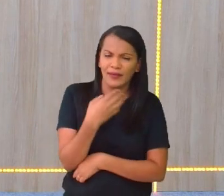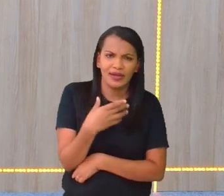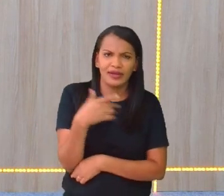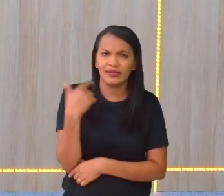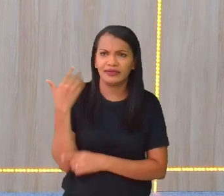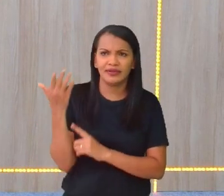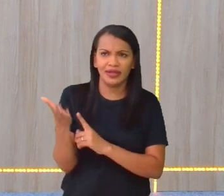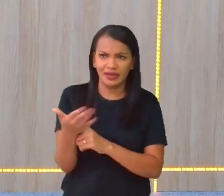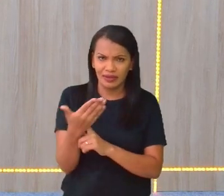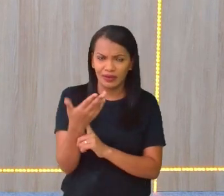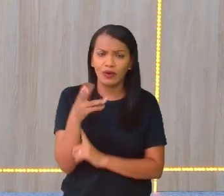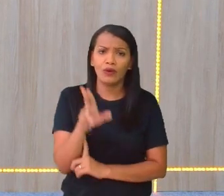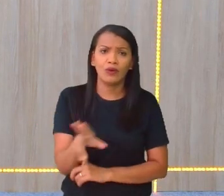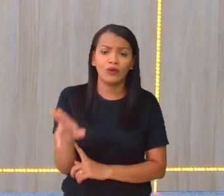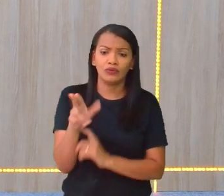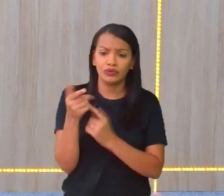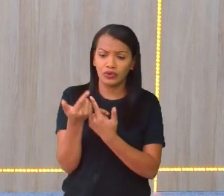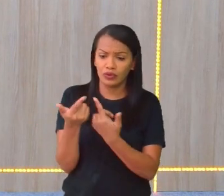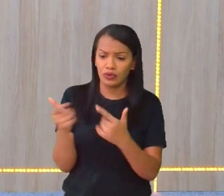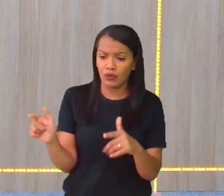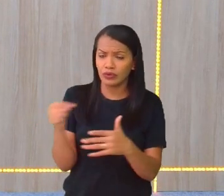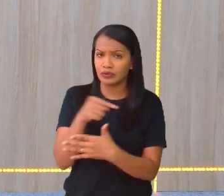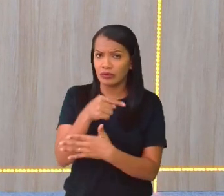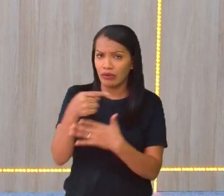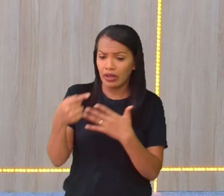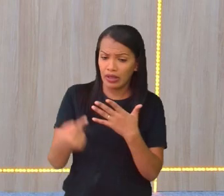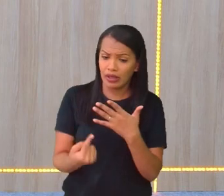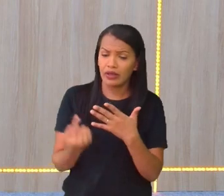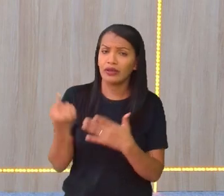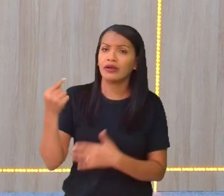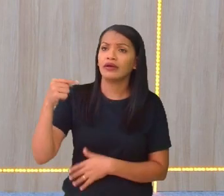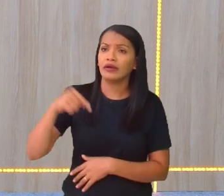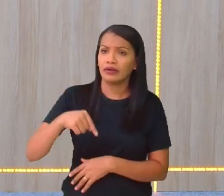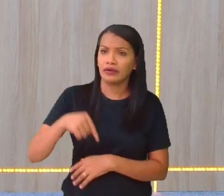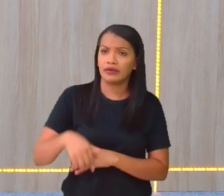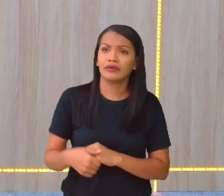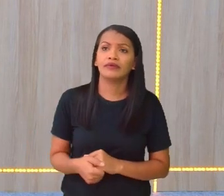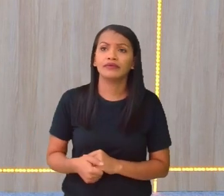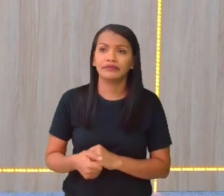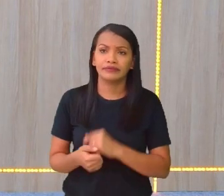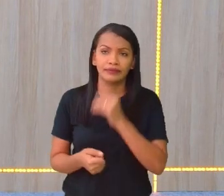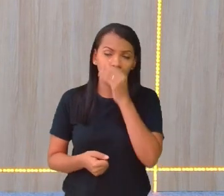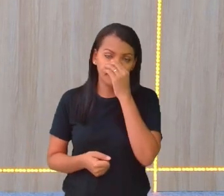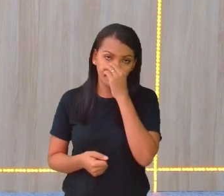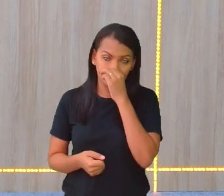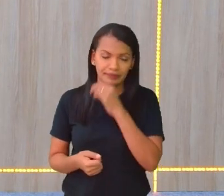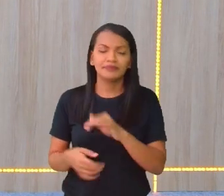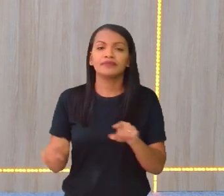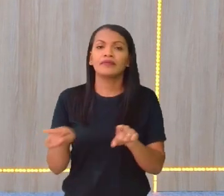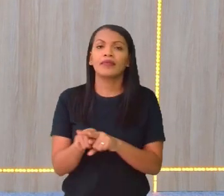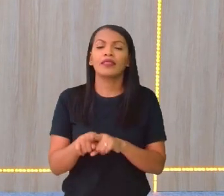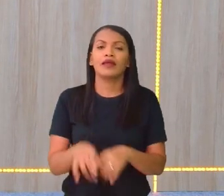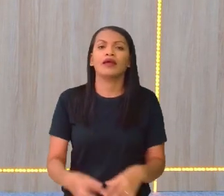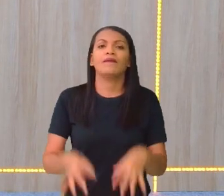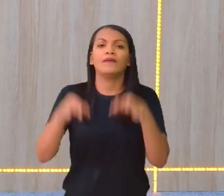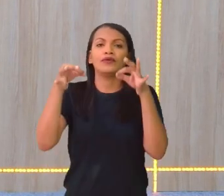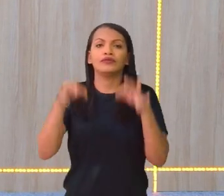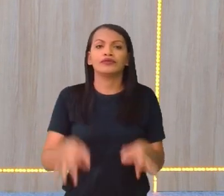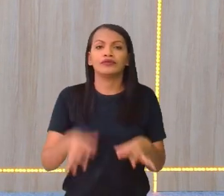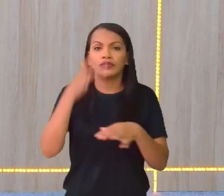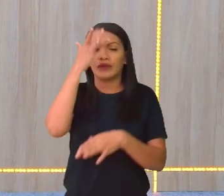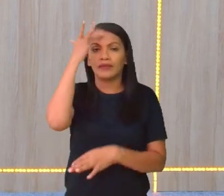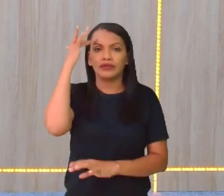de outros elementos aqui multissemióticos, não é? Então, a postura do